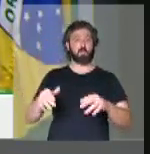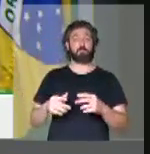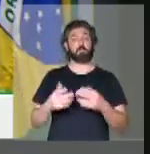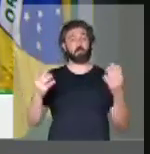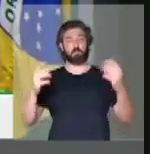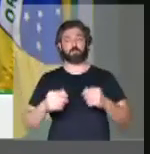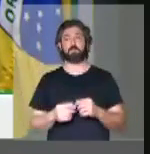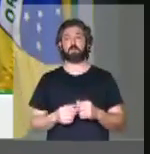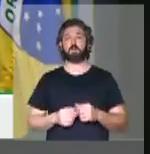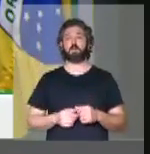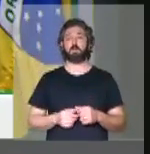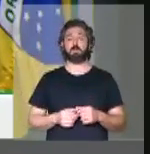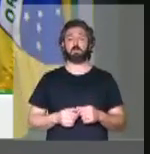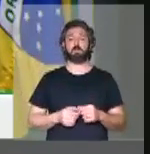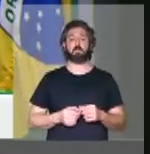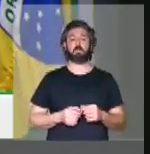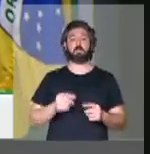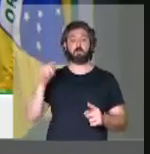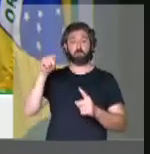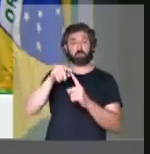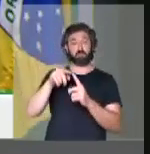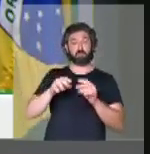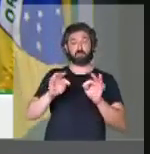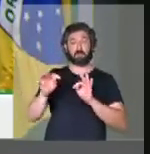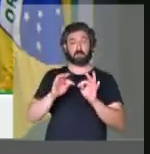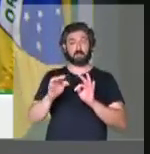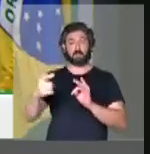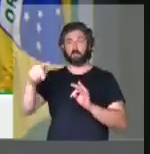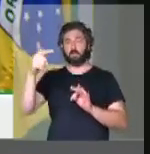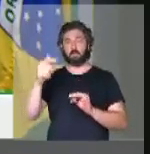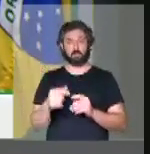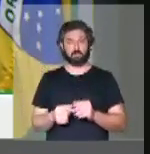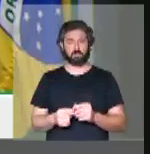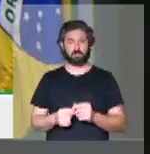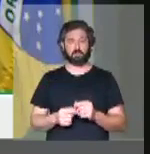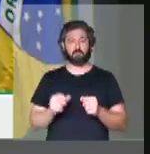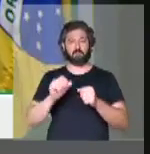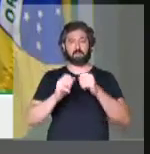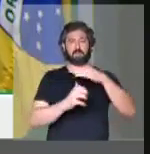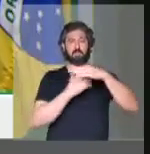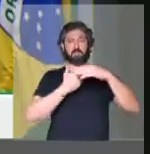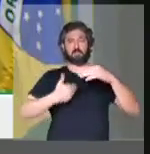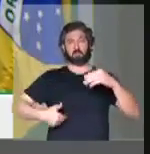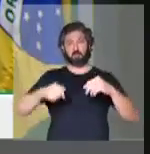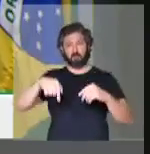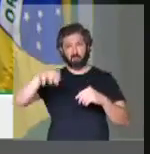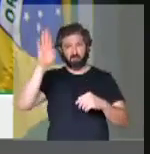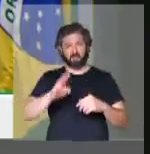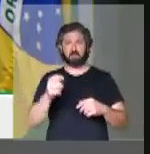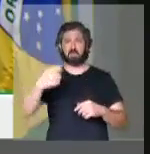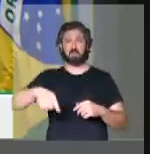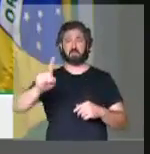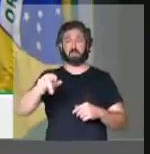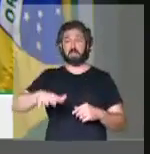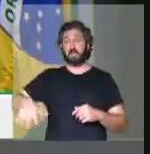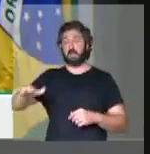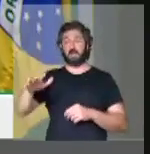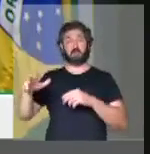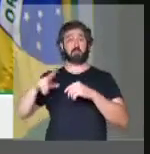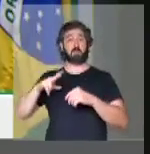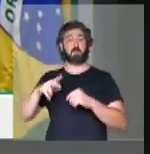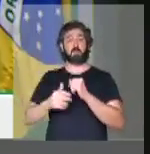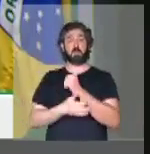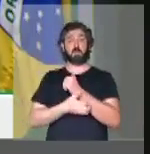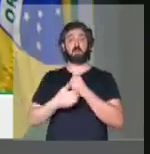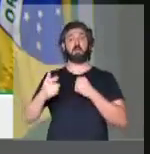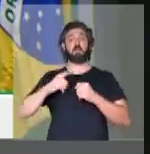senhor presidente, não existem razões técnicas para manter empresas estatais no Brasil. O setor privado dispõe